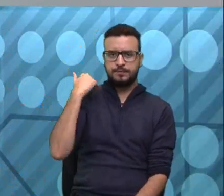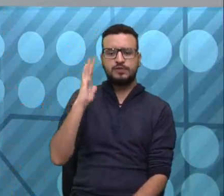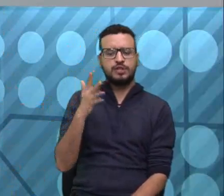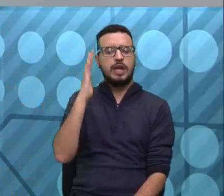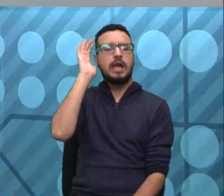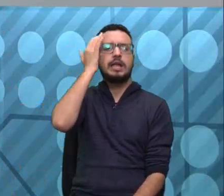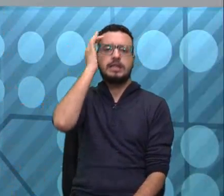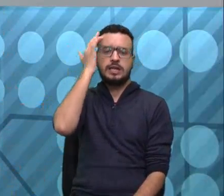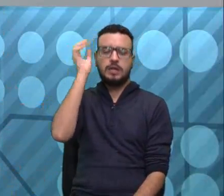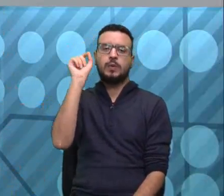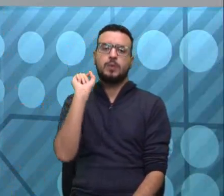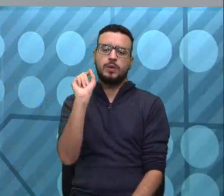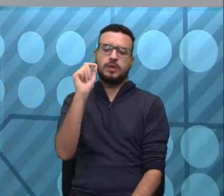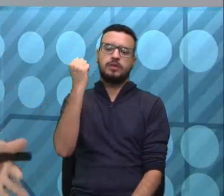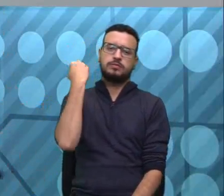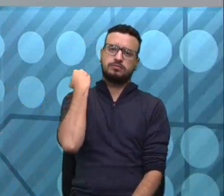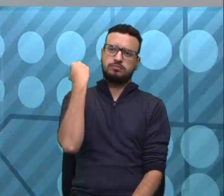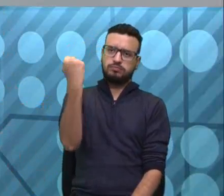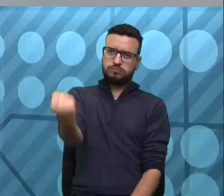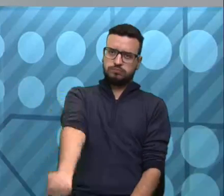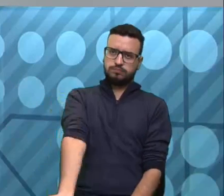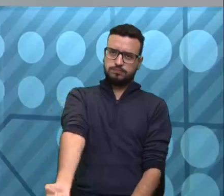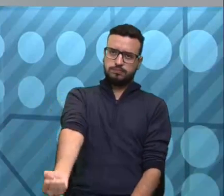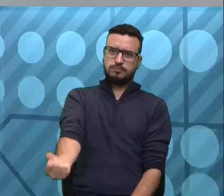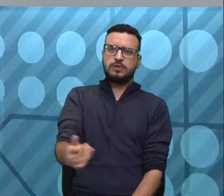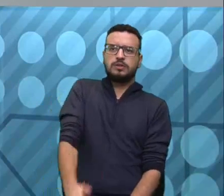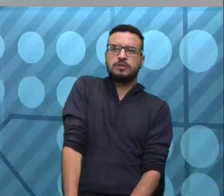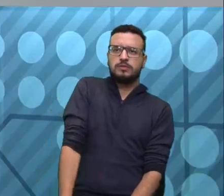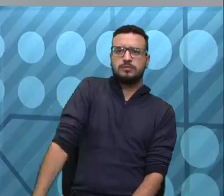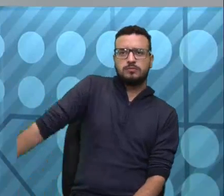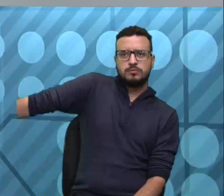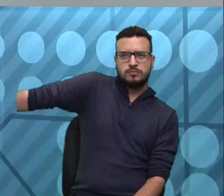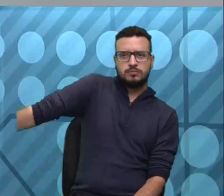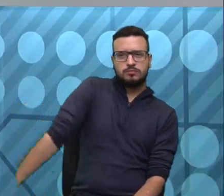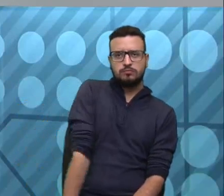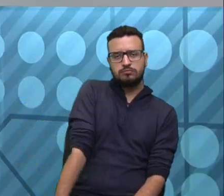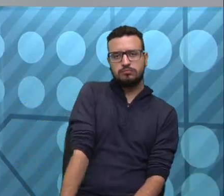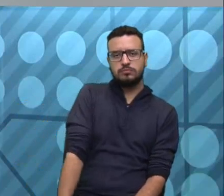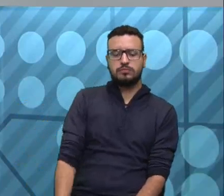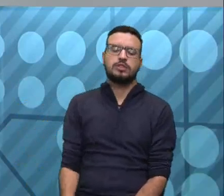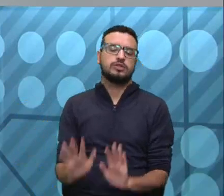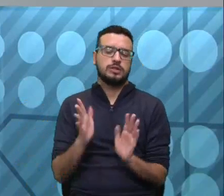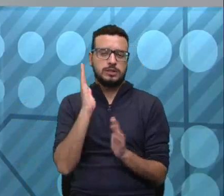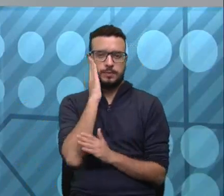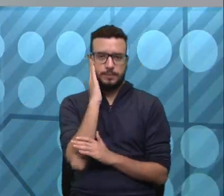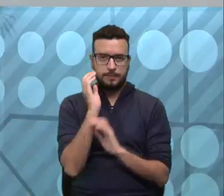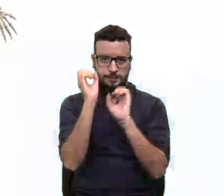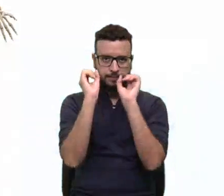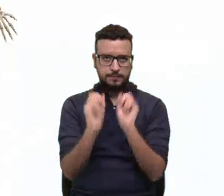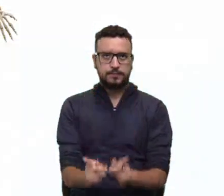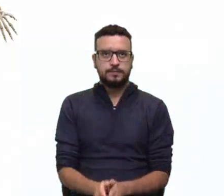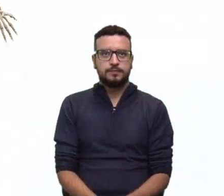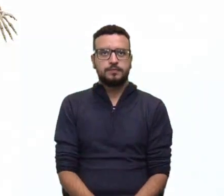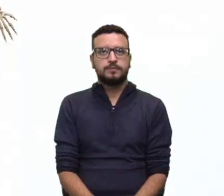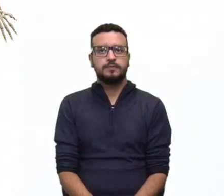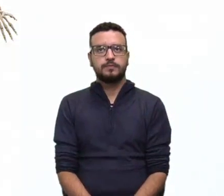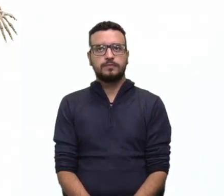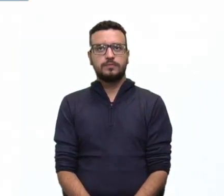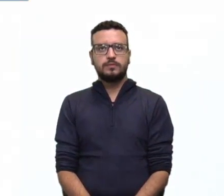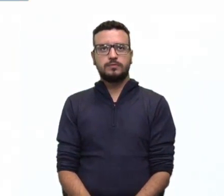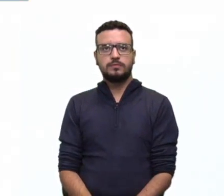uma flexão, o que é uma extensão, o que é uma adução, o que é uma abdução. Tá certo? Vamos seguir.